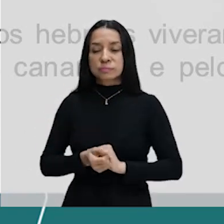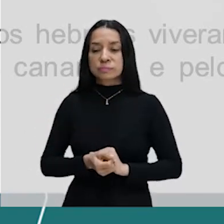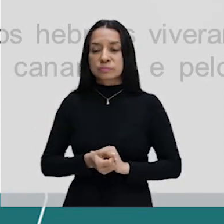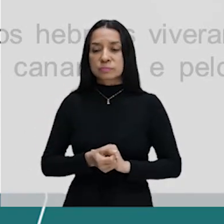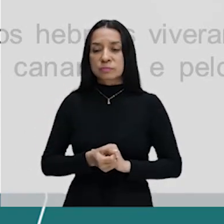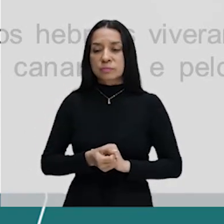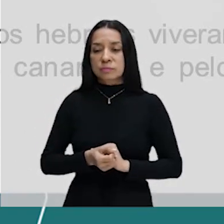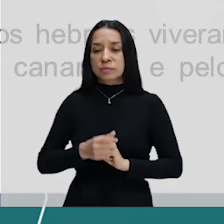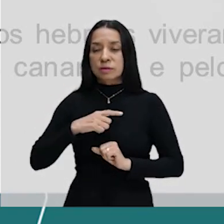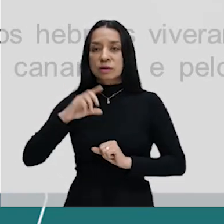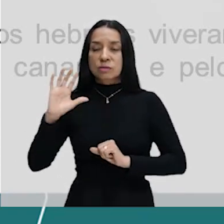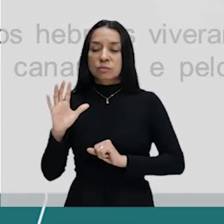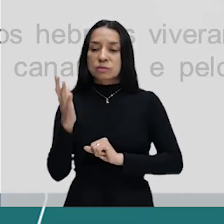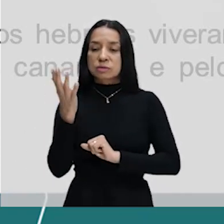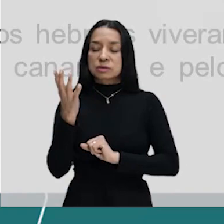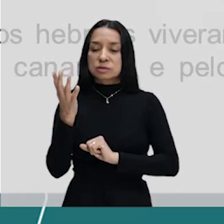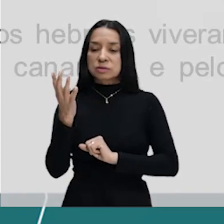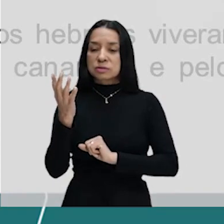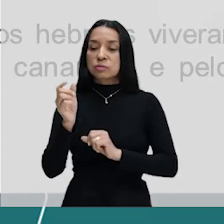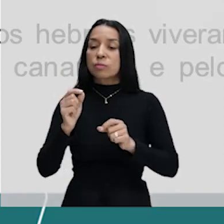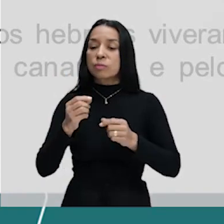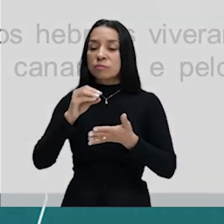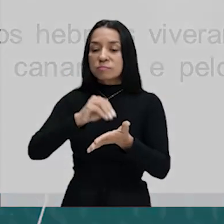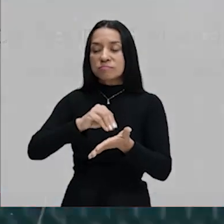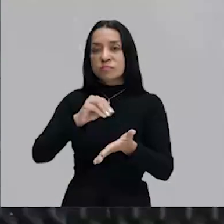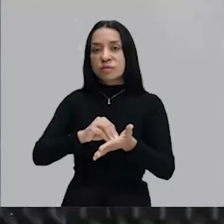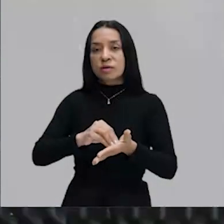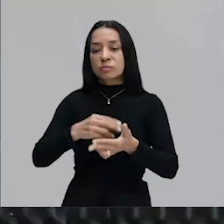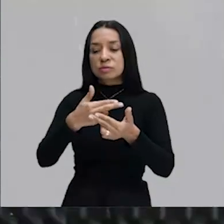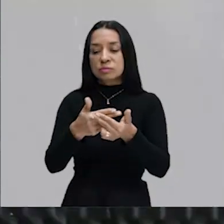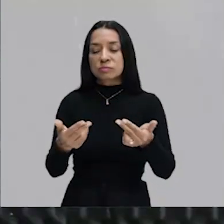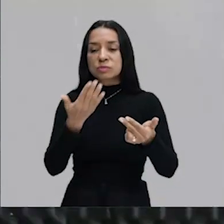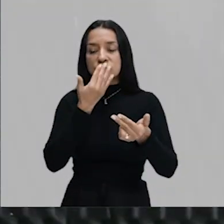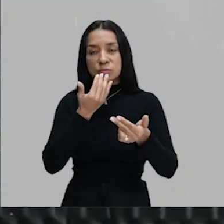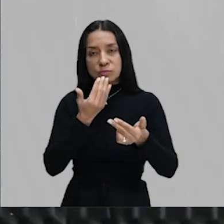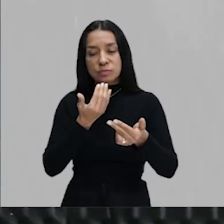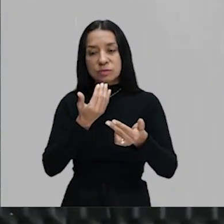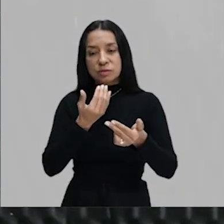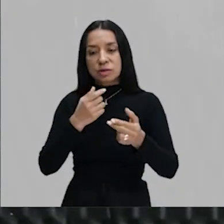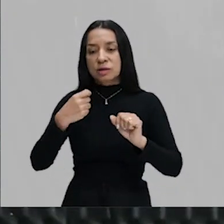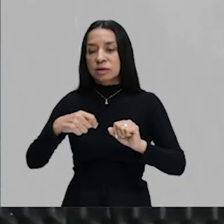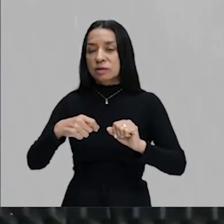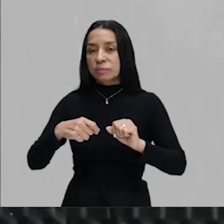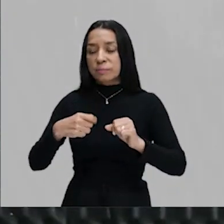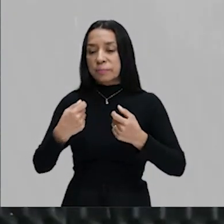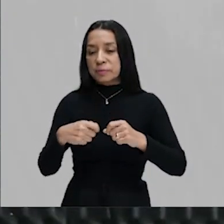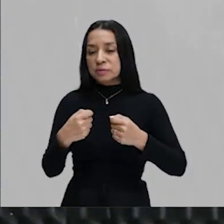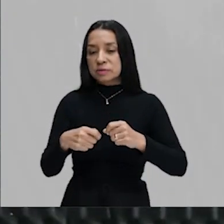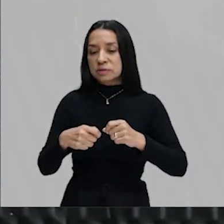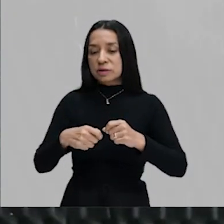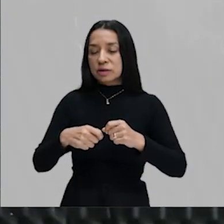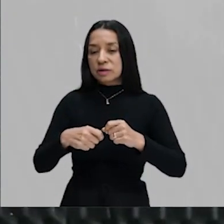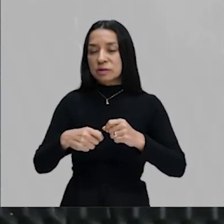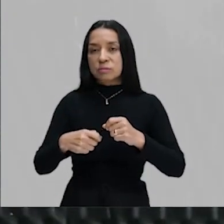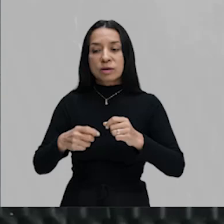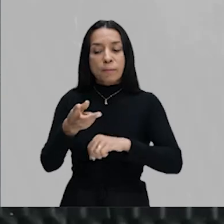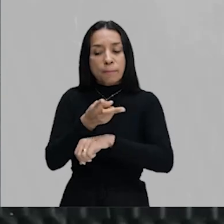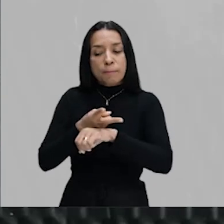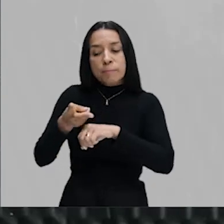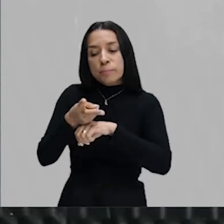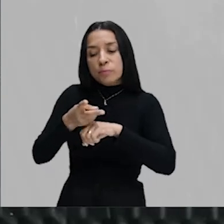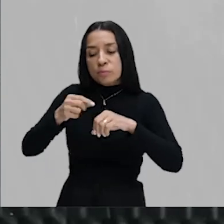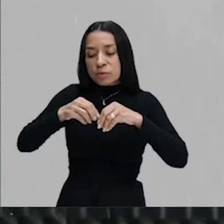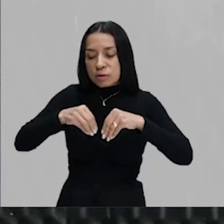teria ocorrido por conta da escassez de alimentos e até mesmo a necessidade de buscar terras férteis. Esses